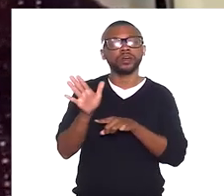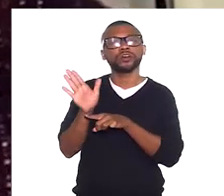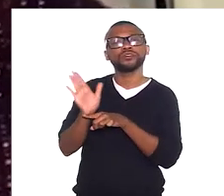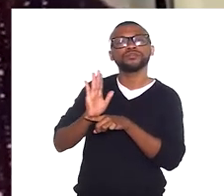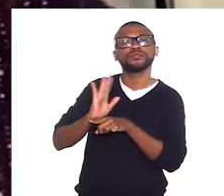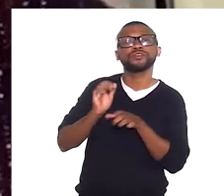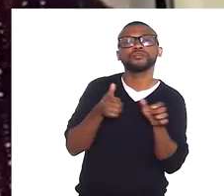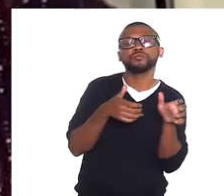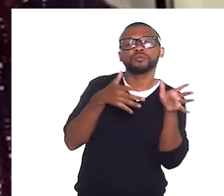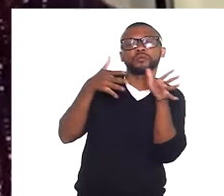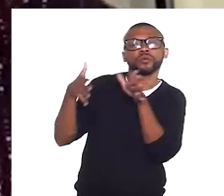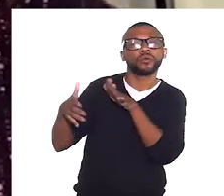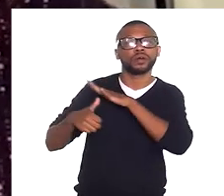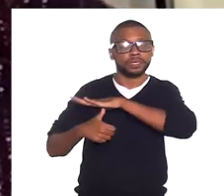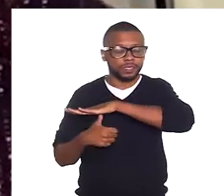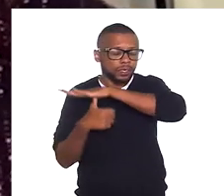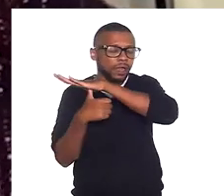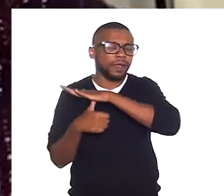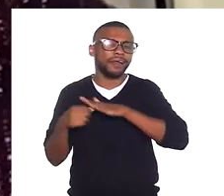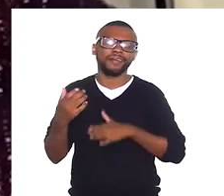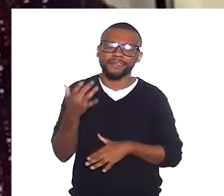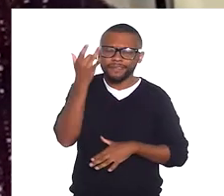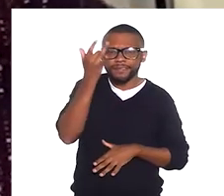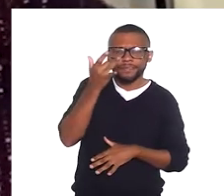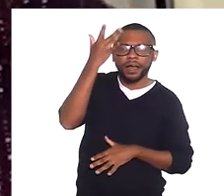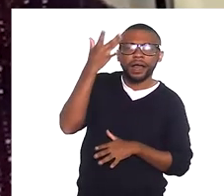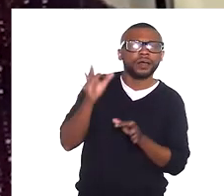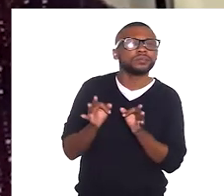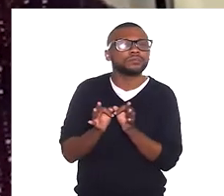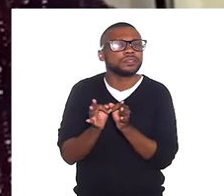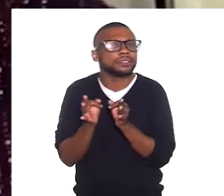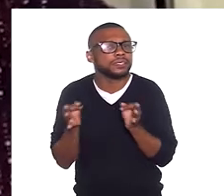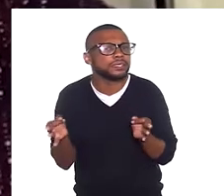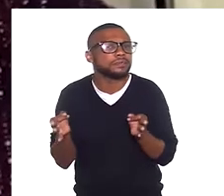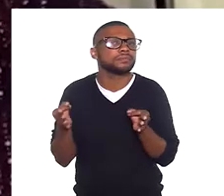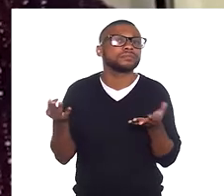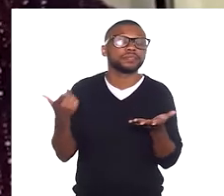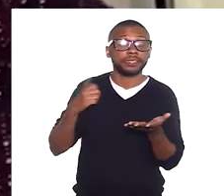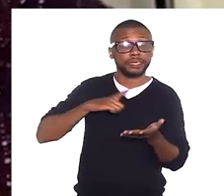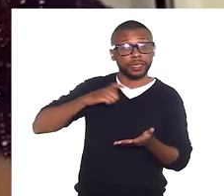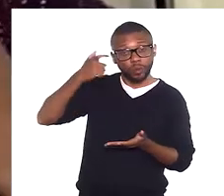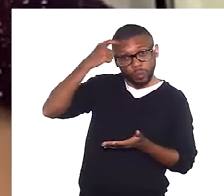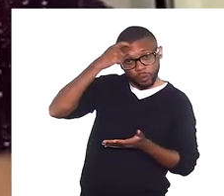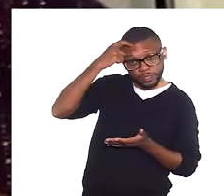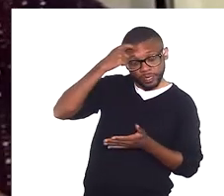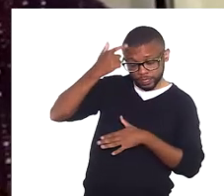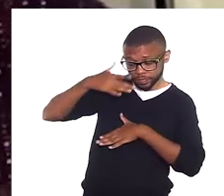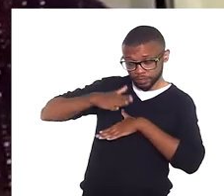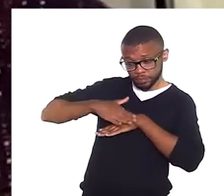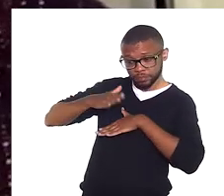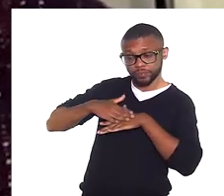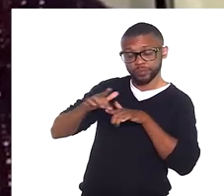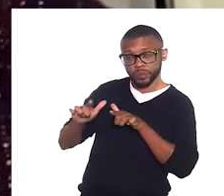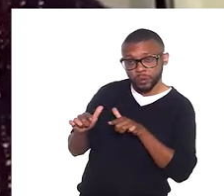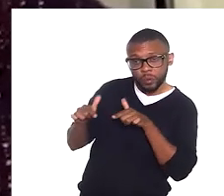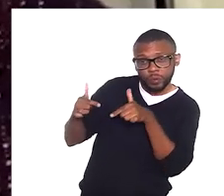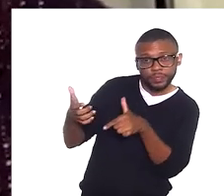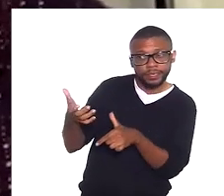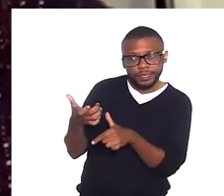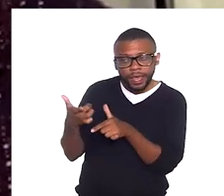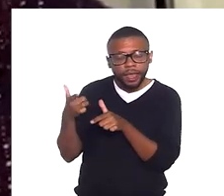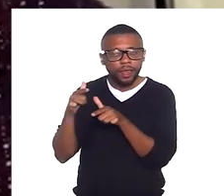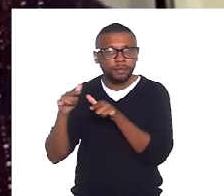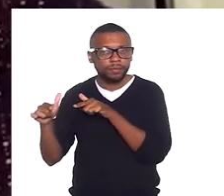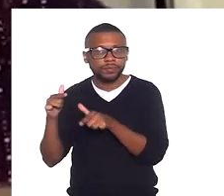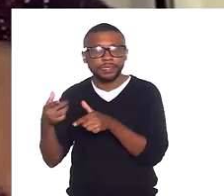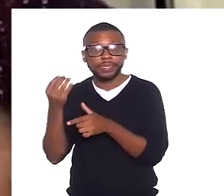de um vídeo institucional. É muito fácil e é muito simples você, ciente do que você tem para fazer ou do